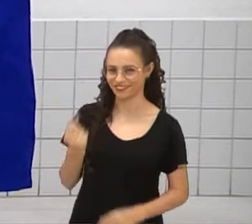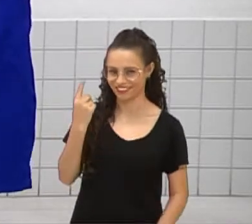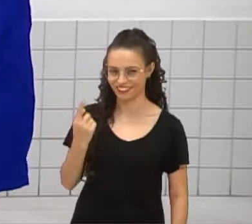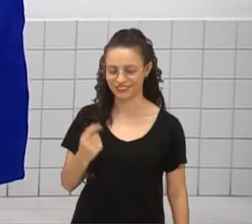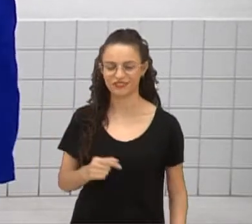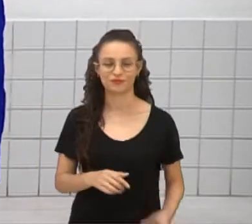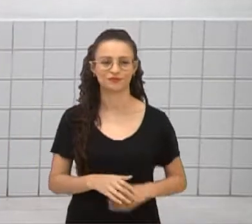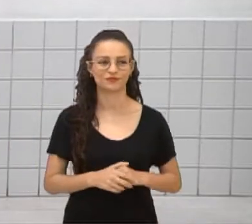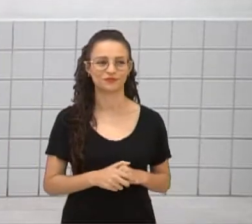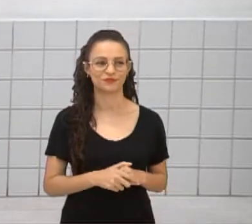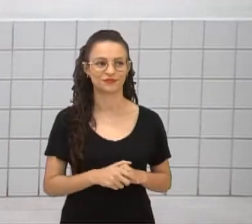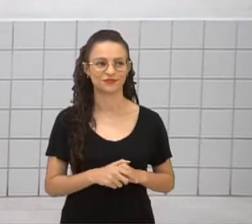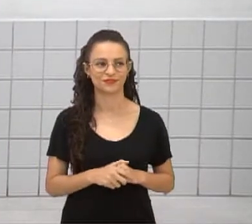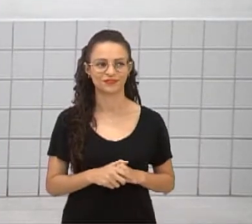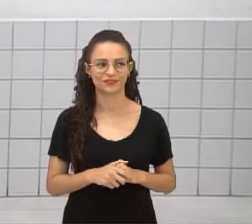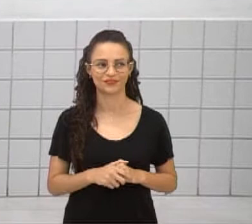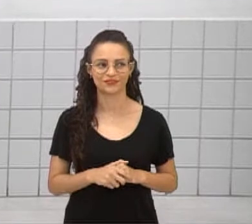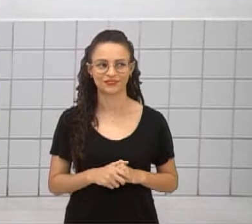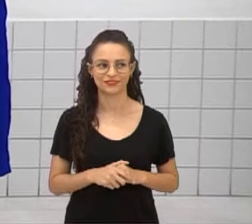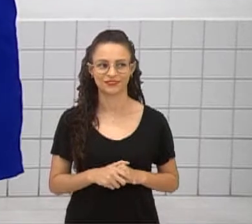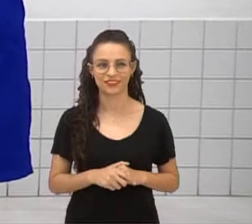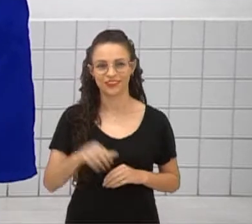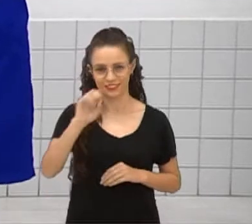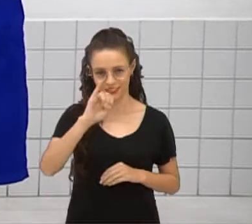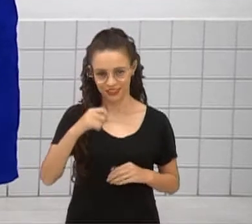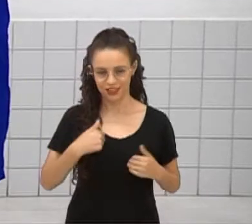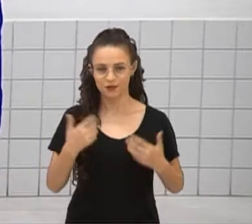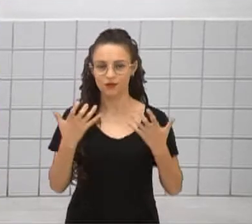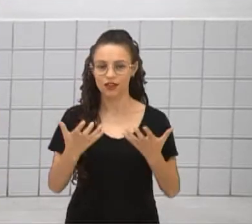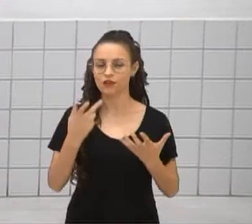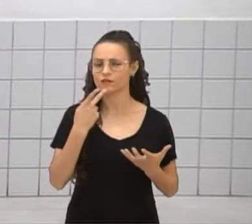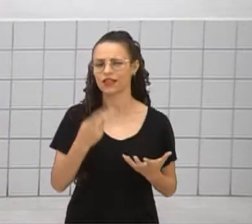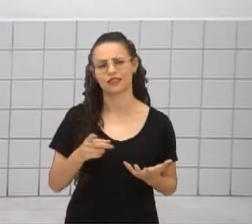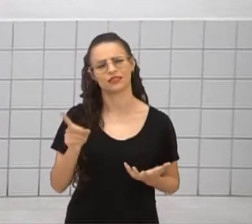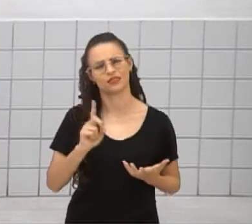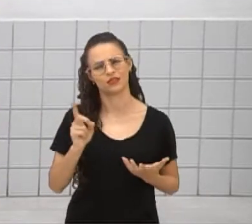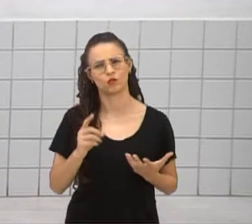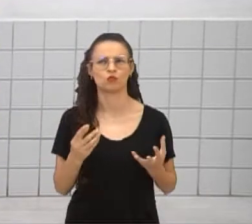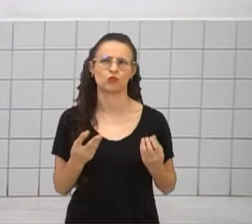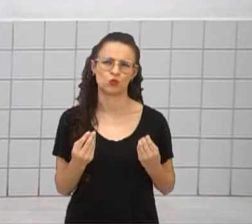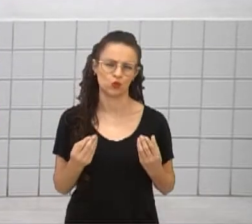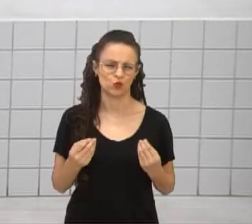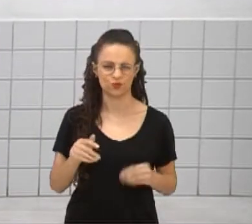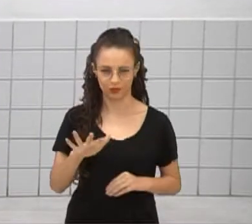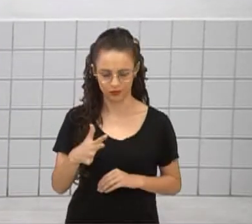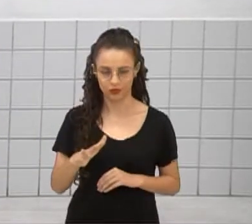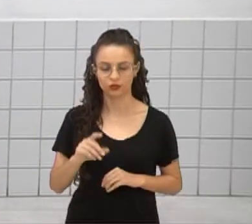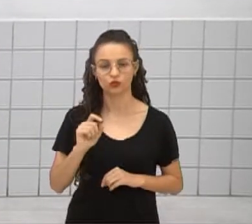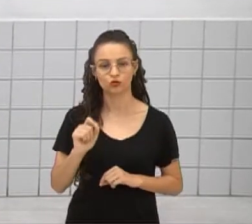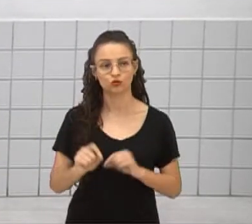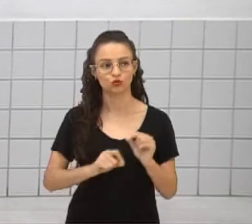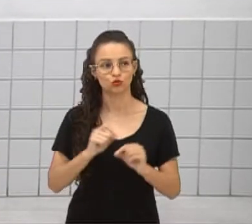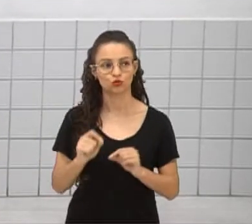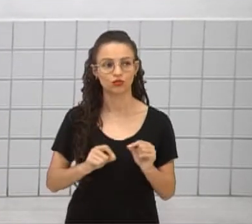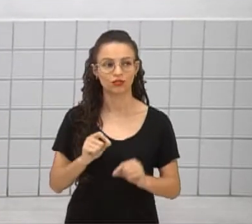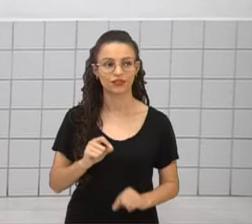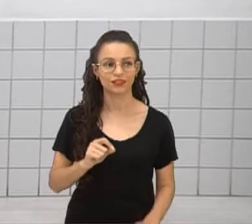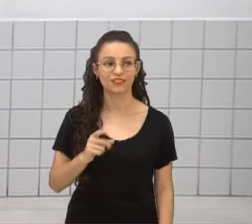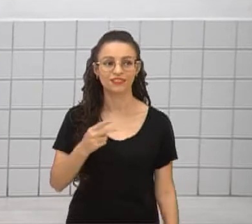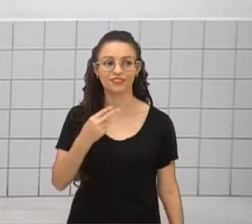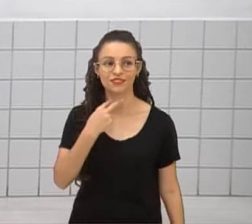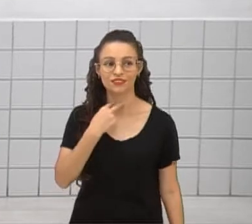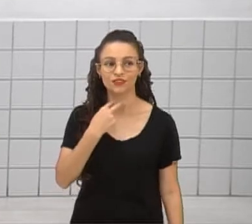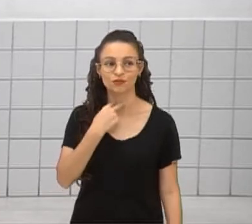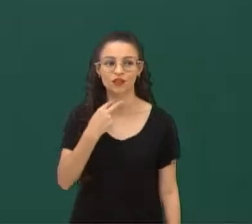estranho mas assim se eu quero falar não muito que foi o caso da Lari aqui com o último dá para a gente contar